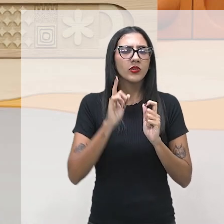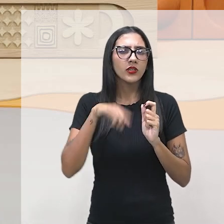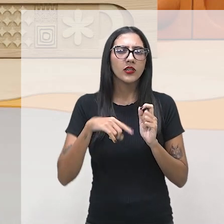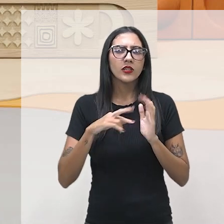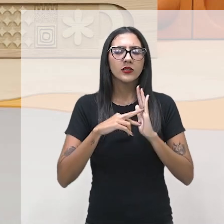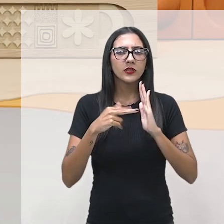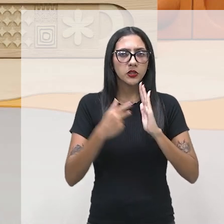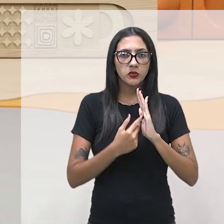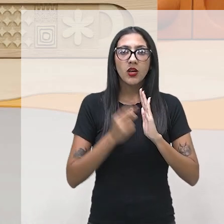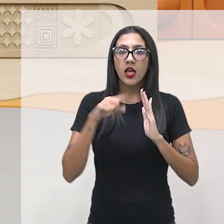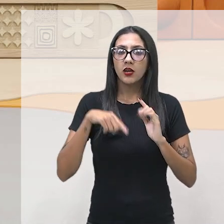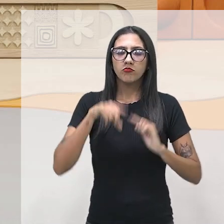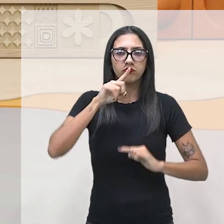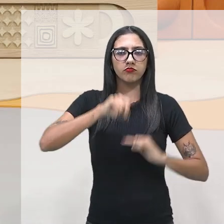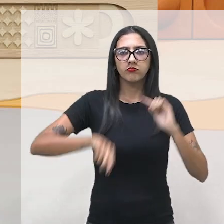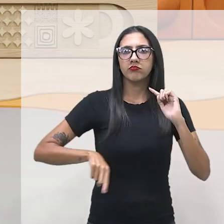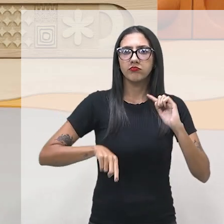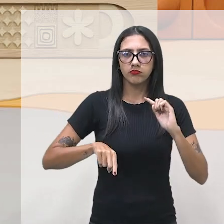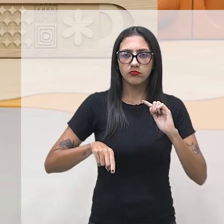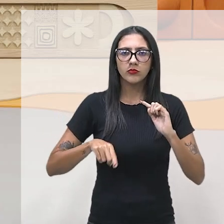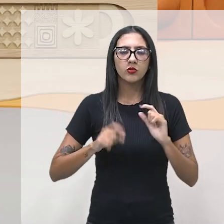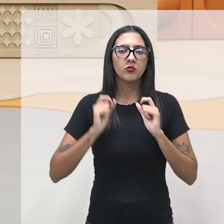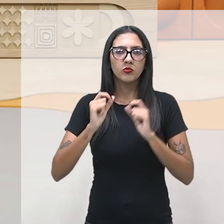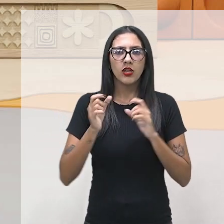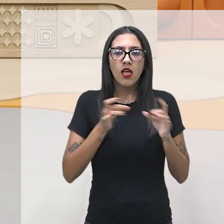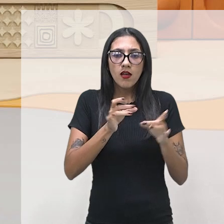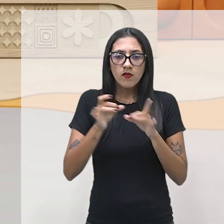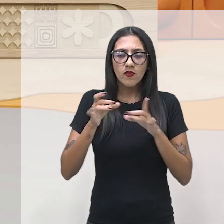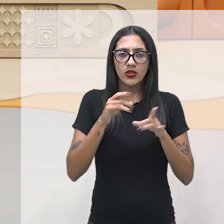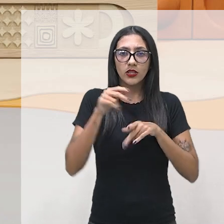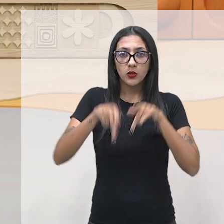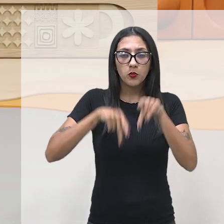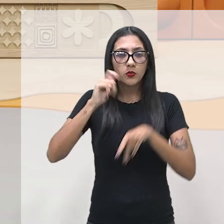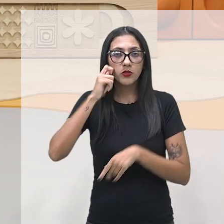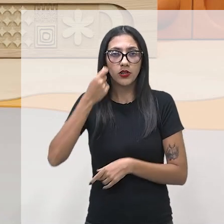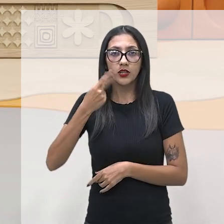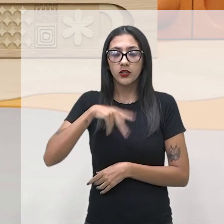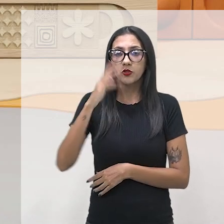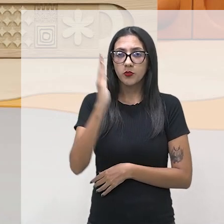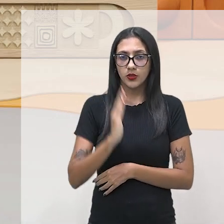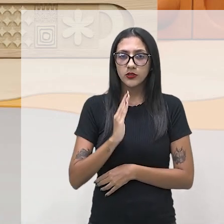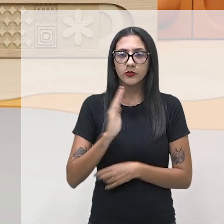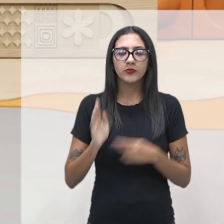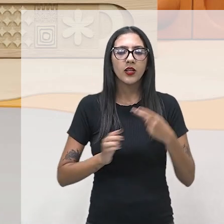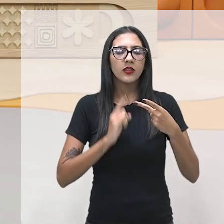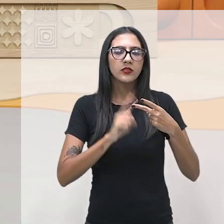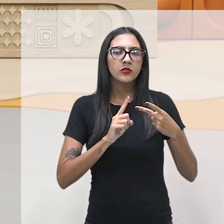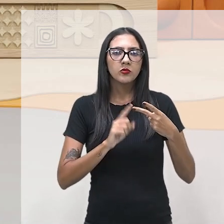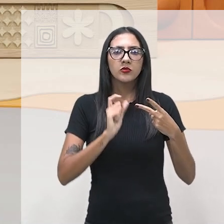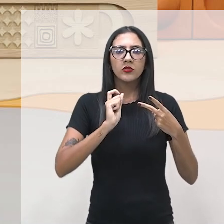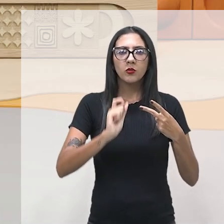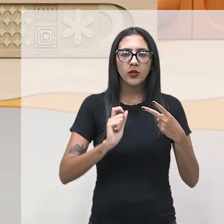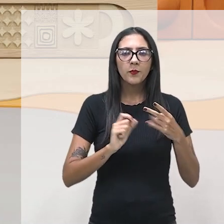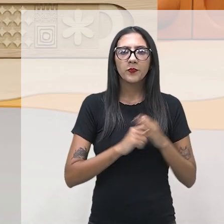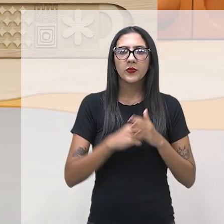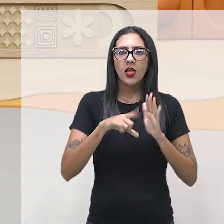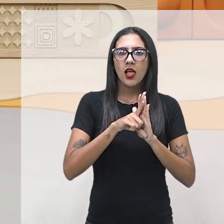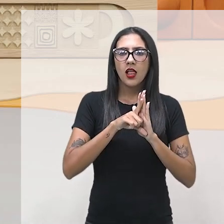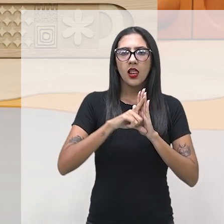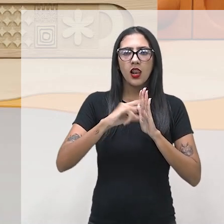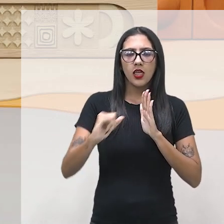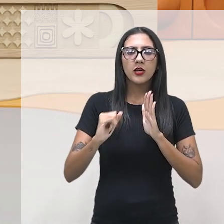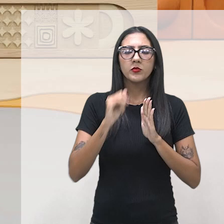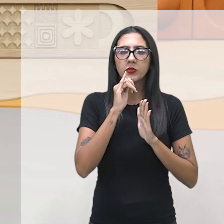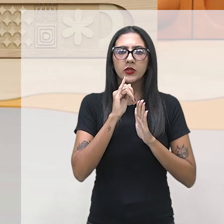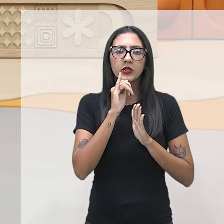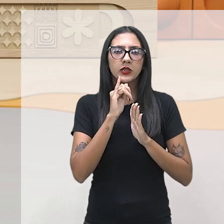Ela extinguia o tráfico negreiro no território brasileiro. Segunda lei que a gente aprendeu, professor, Lei do Ventre Livre.